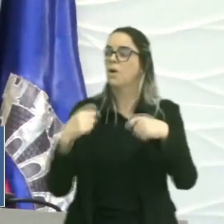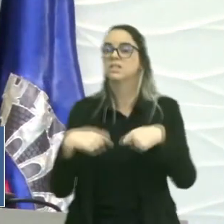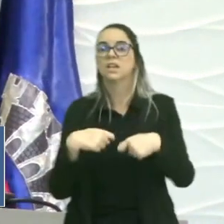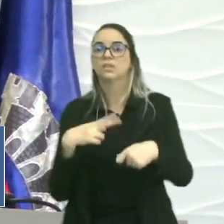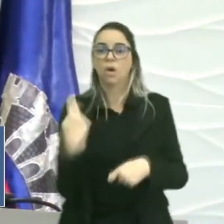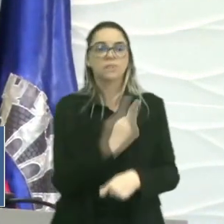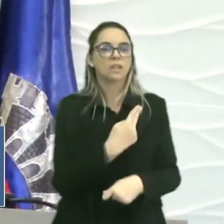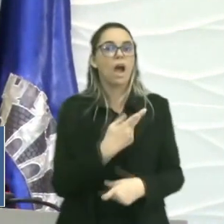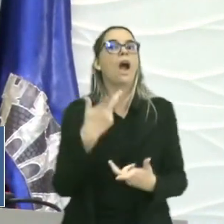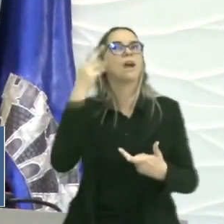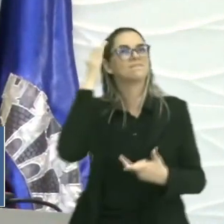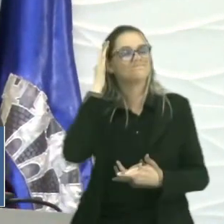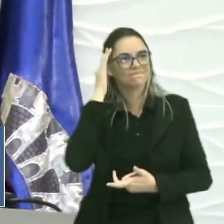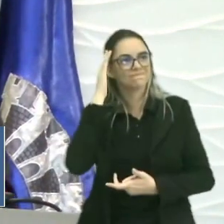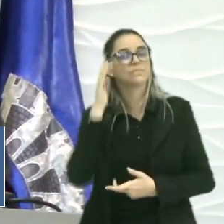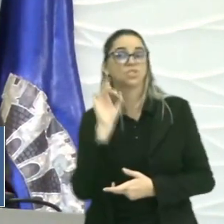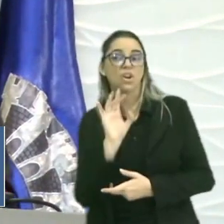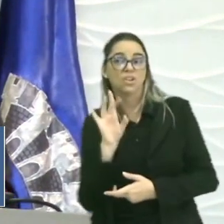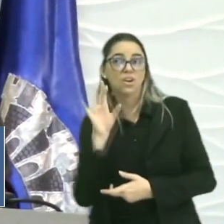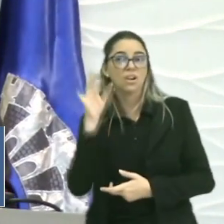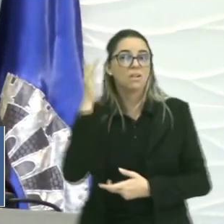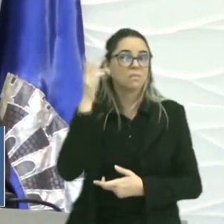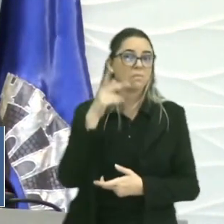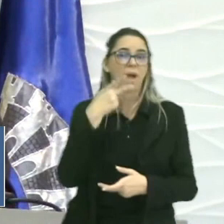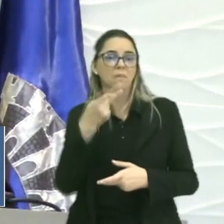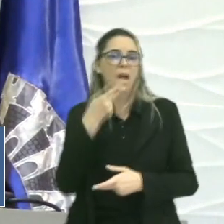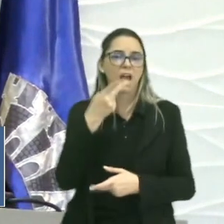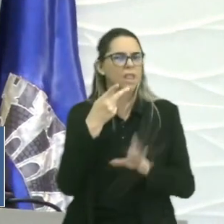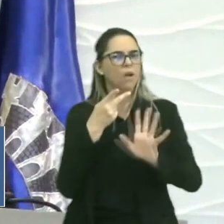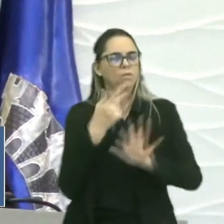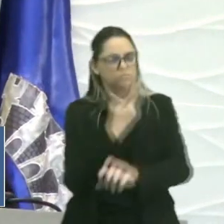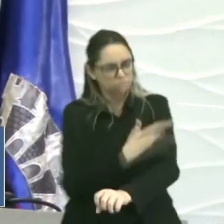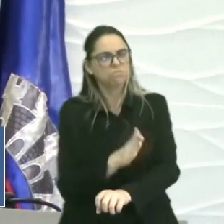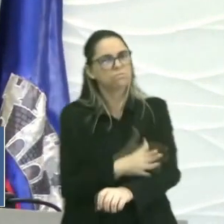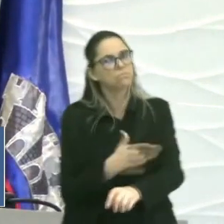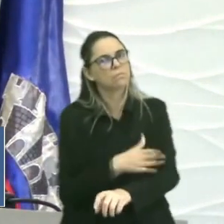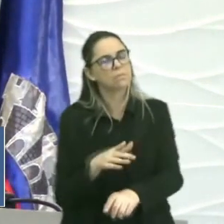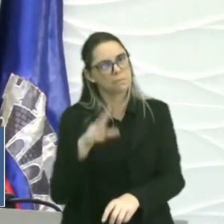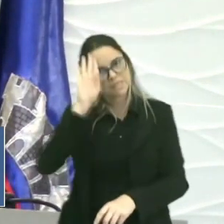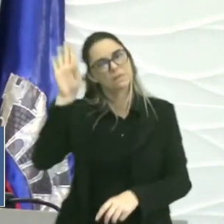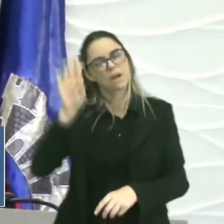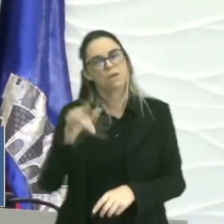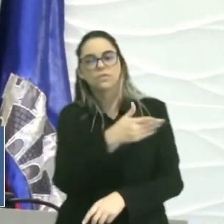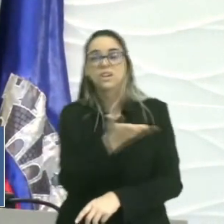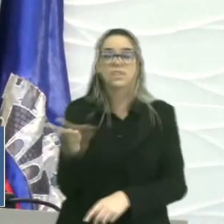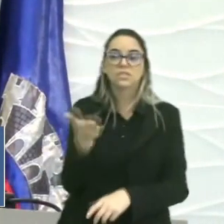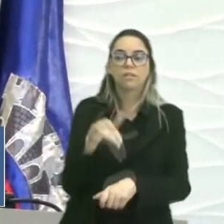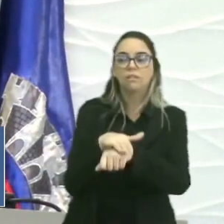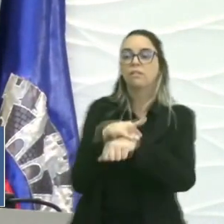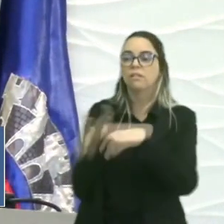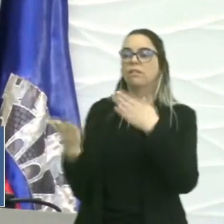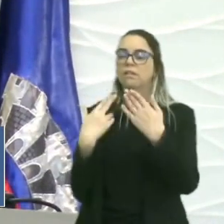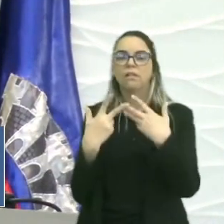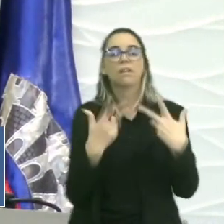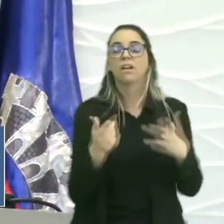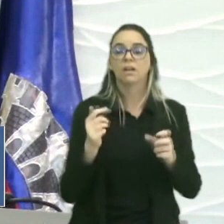possamos reconhecer, não só com as palavras, mas sim na prática, os esforços que cada um de vocês tem alocado e tem se